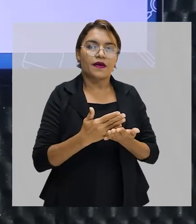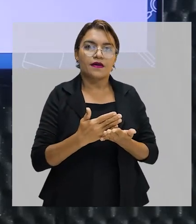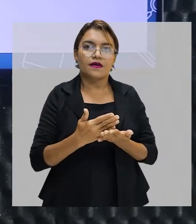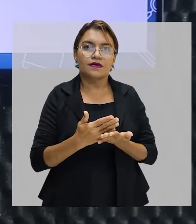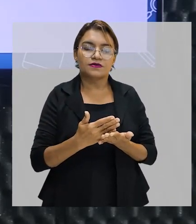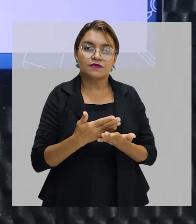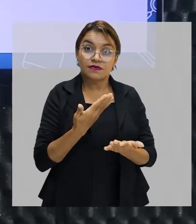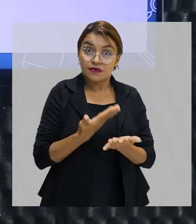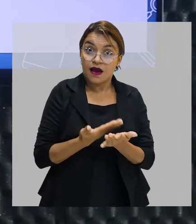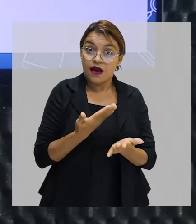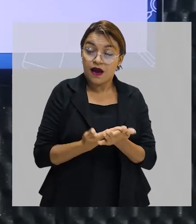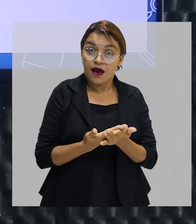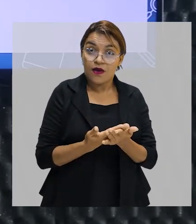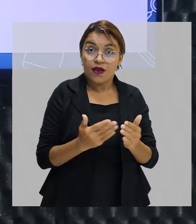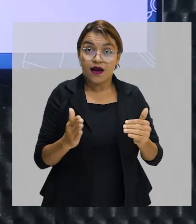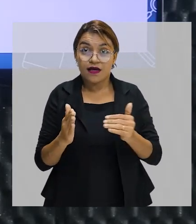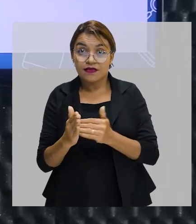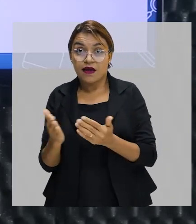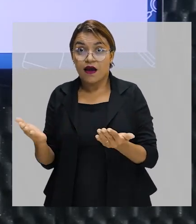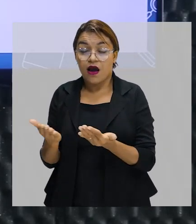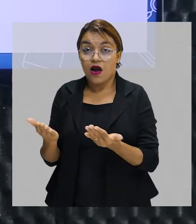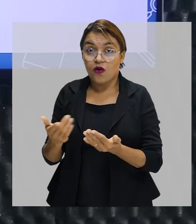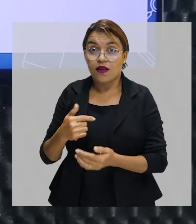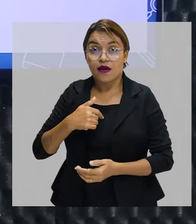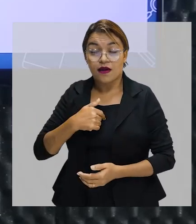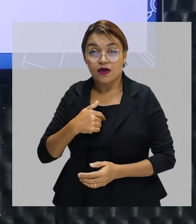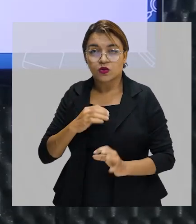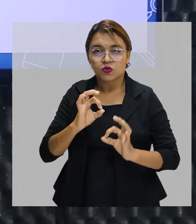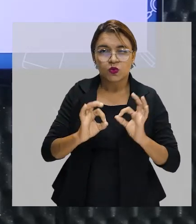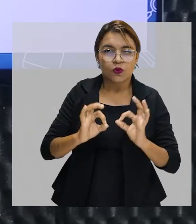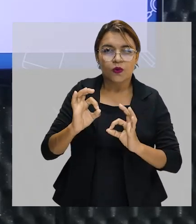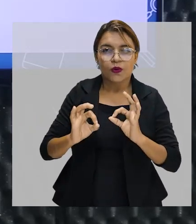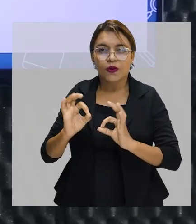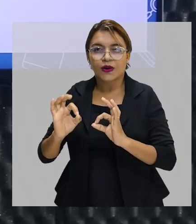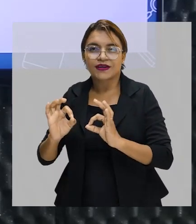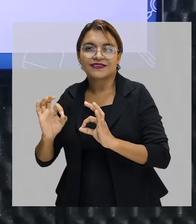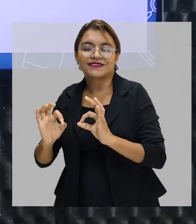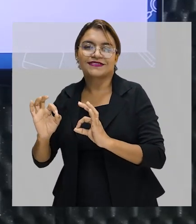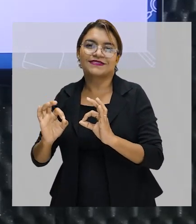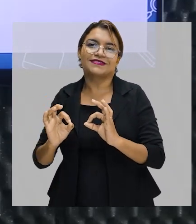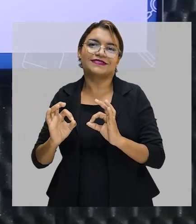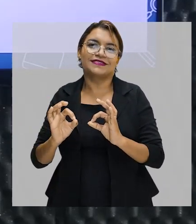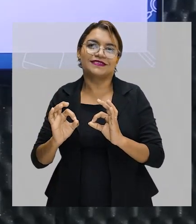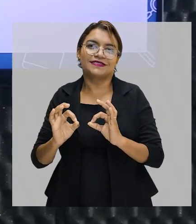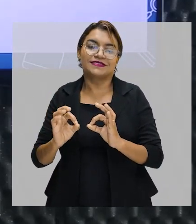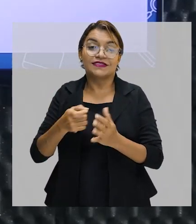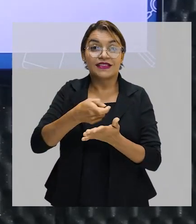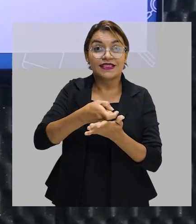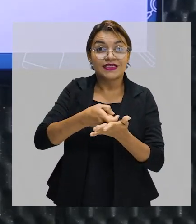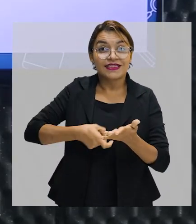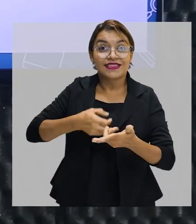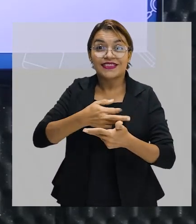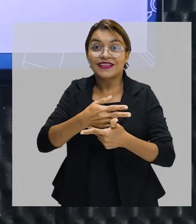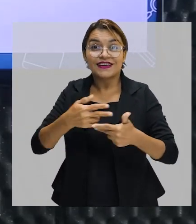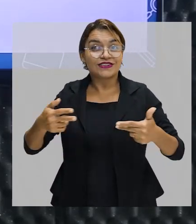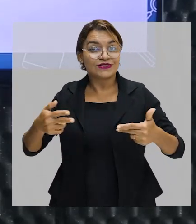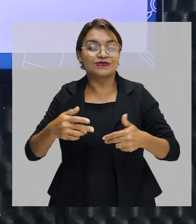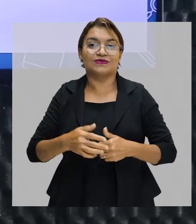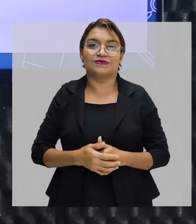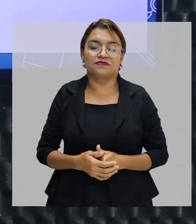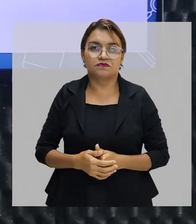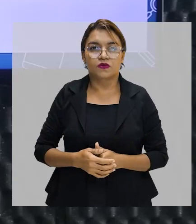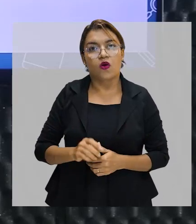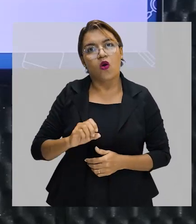até agora, eu elaborei uma série de textos. Ou